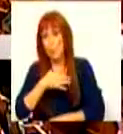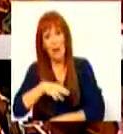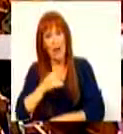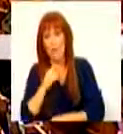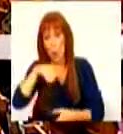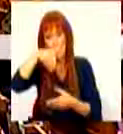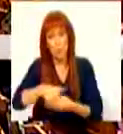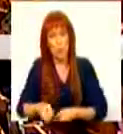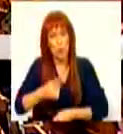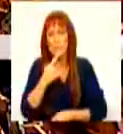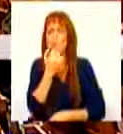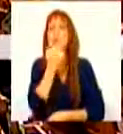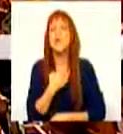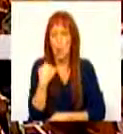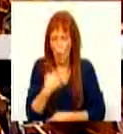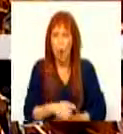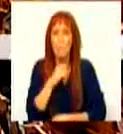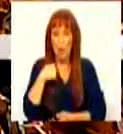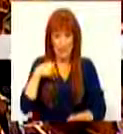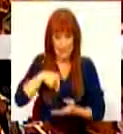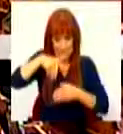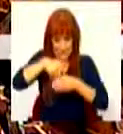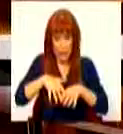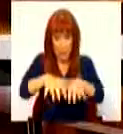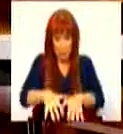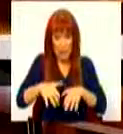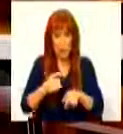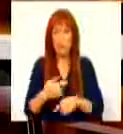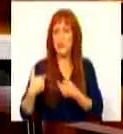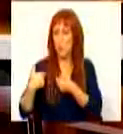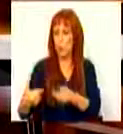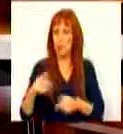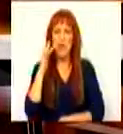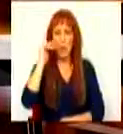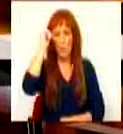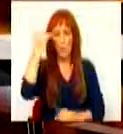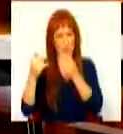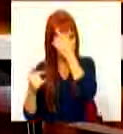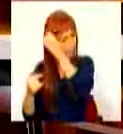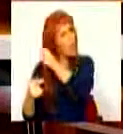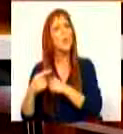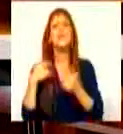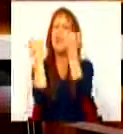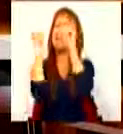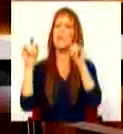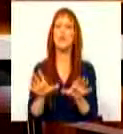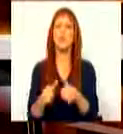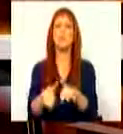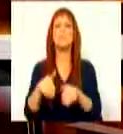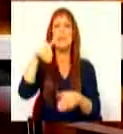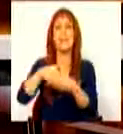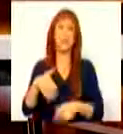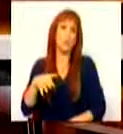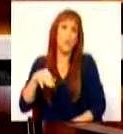em que não pertenço. Tenho muito gosto em poder estar neste Parlamento, por convite do António Costa, como independente no grupo parlamentar do